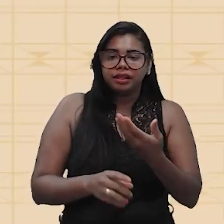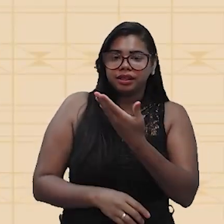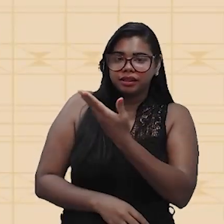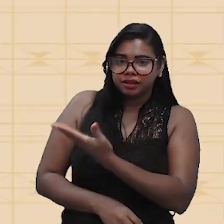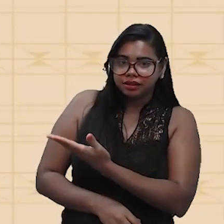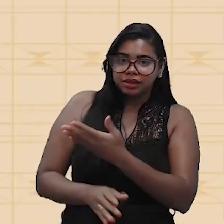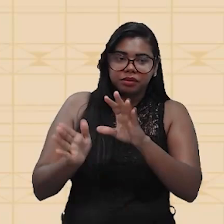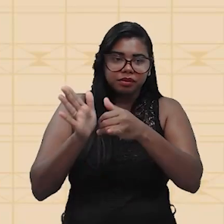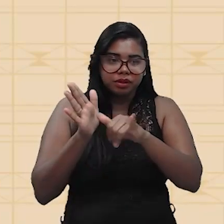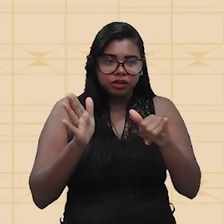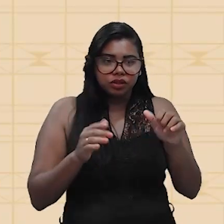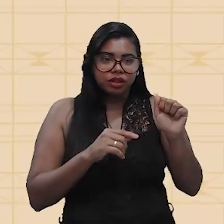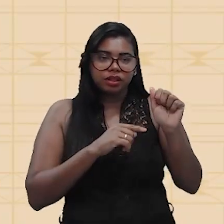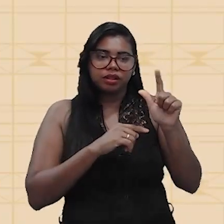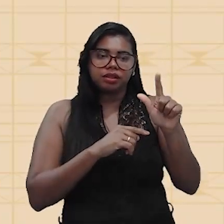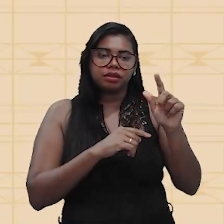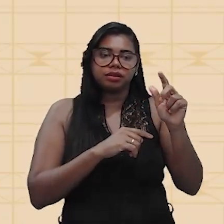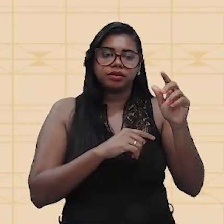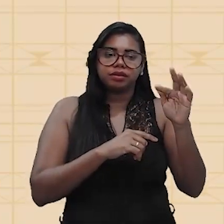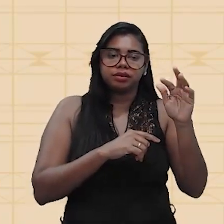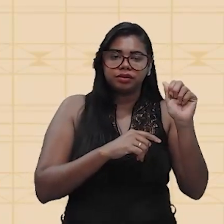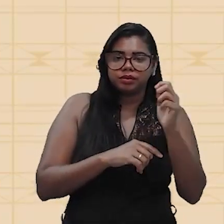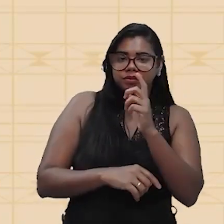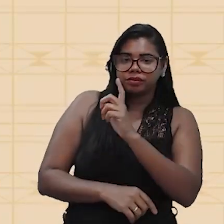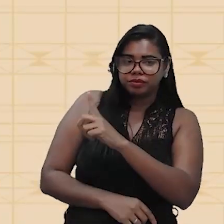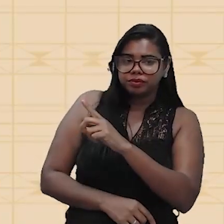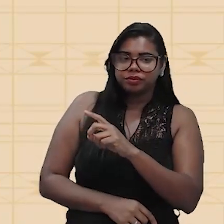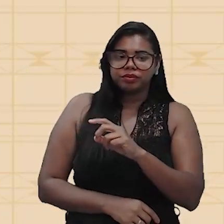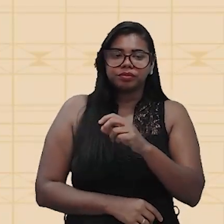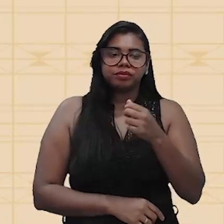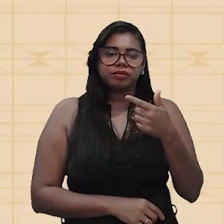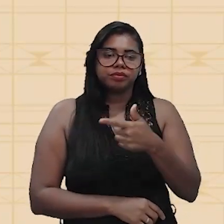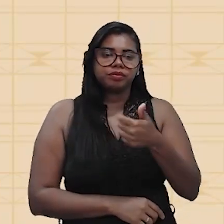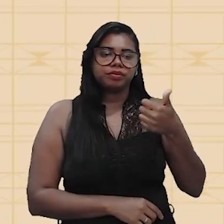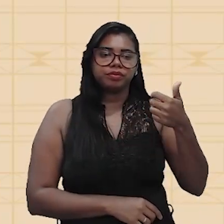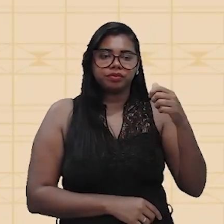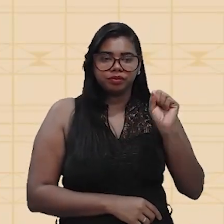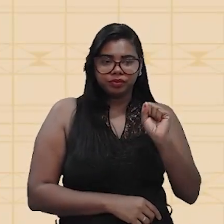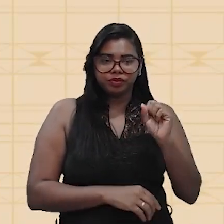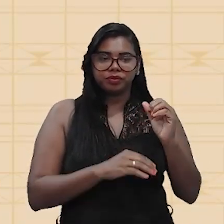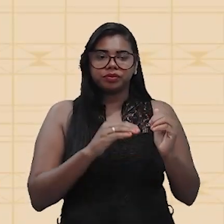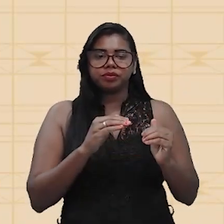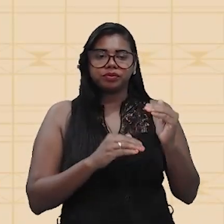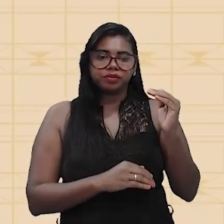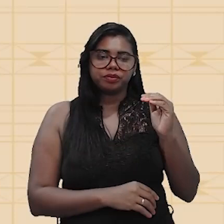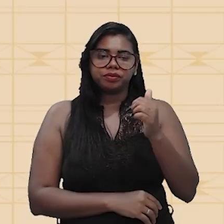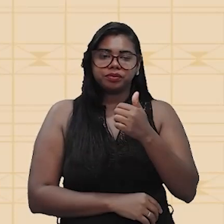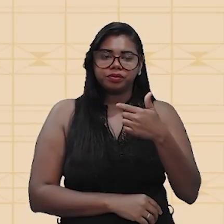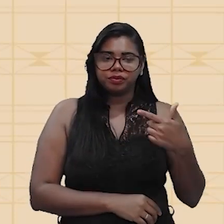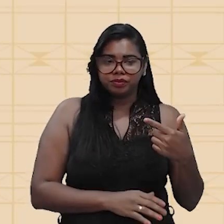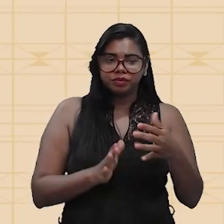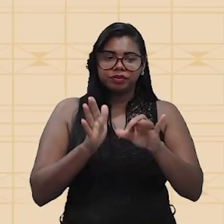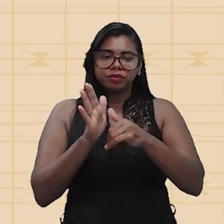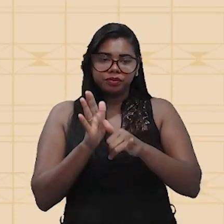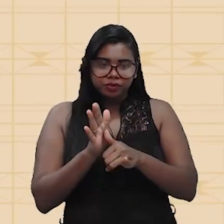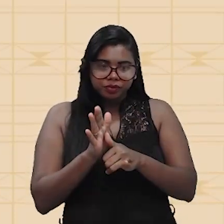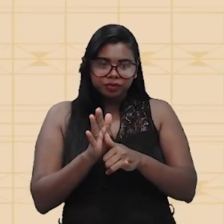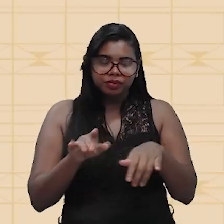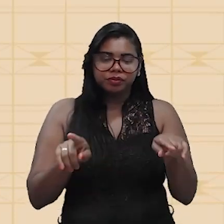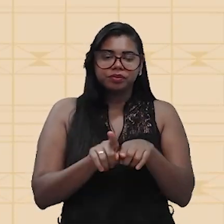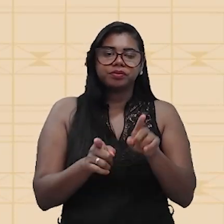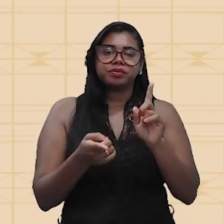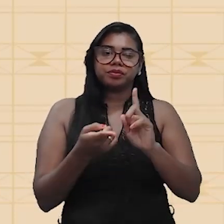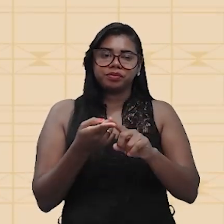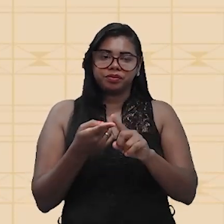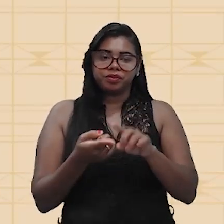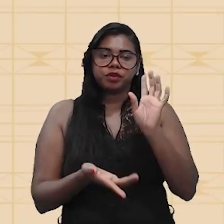temos 12 e 18, 18 é maior do que 12, então é ele o gerador alfa, é ele que dita o sentido da